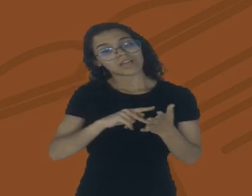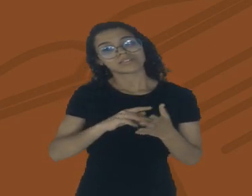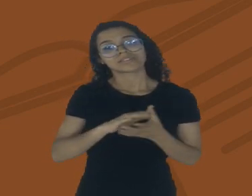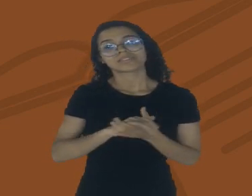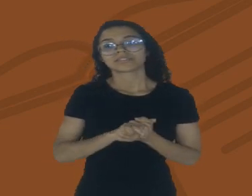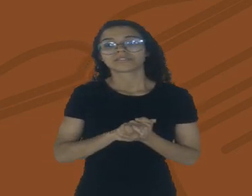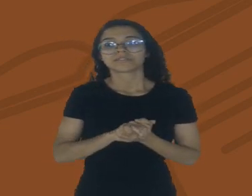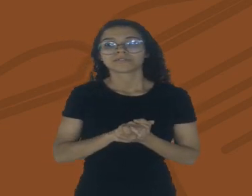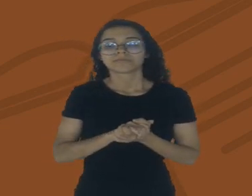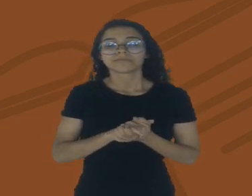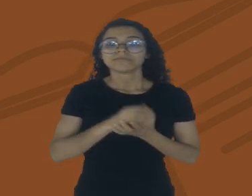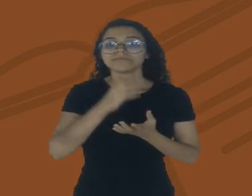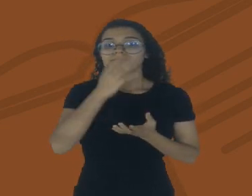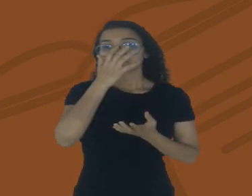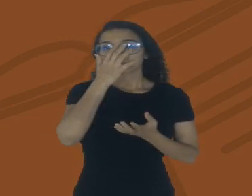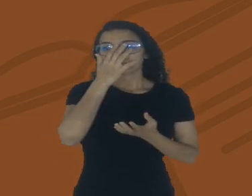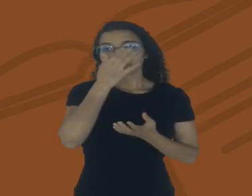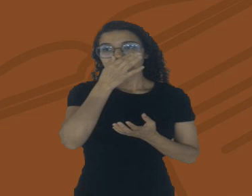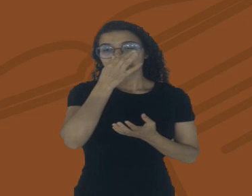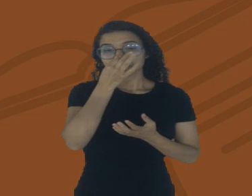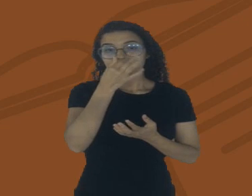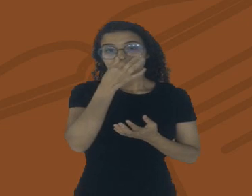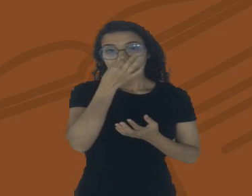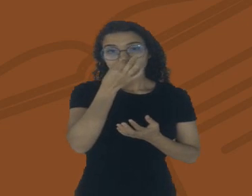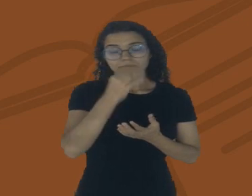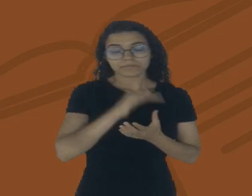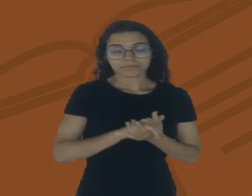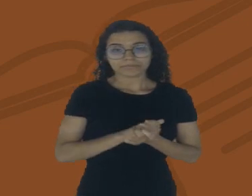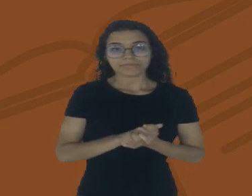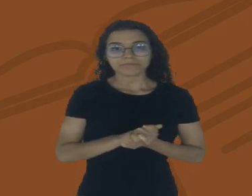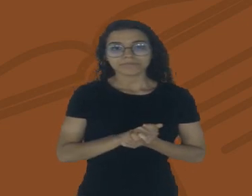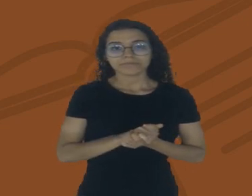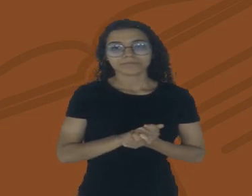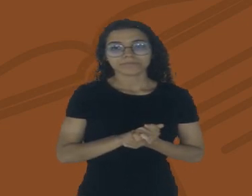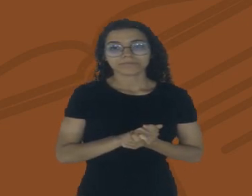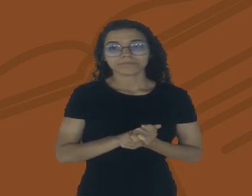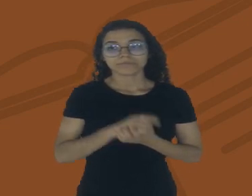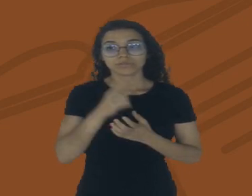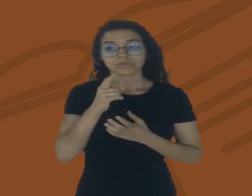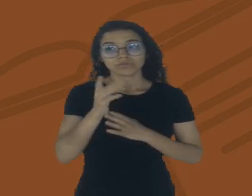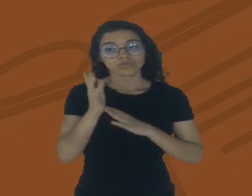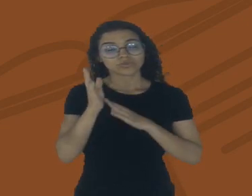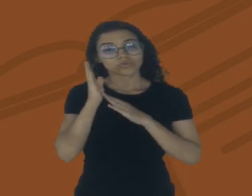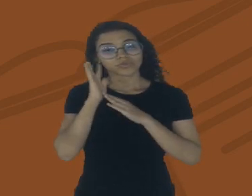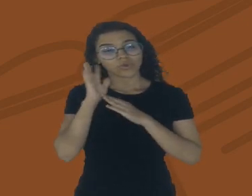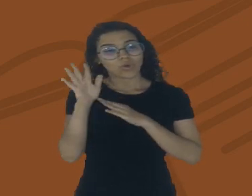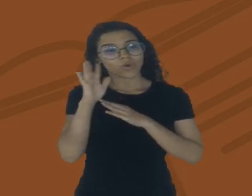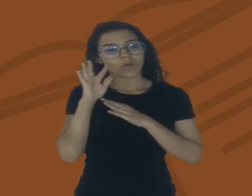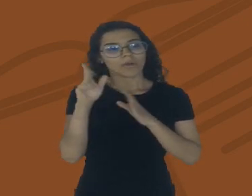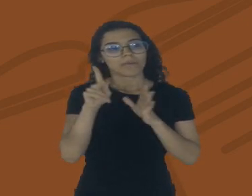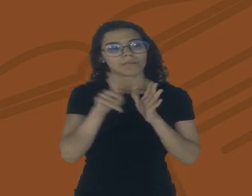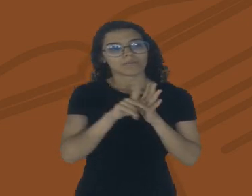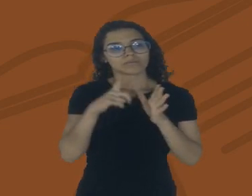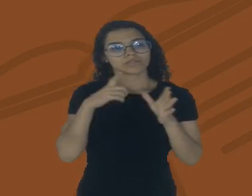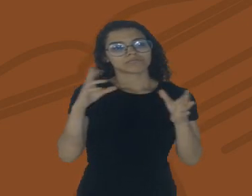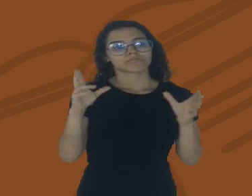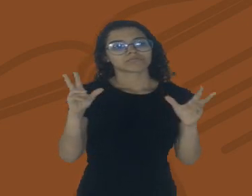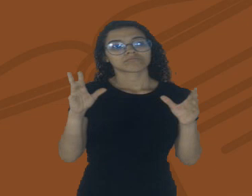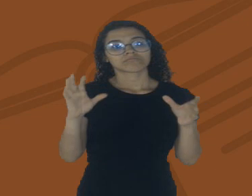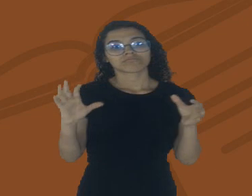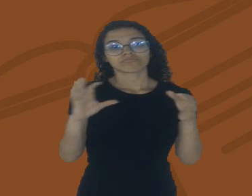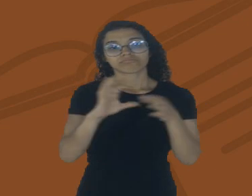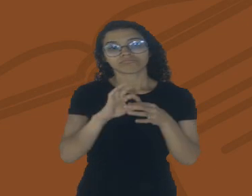dia a dia? Como o sono ele pode estar relacionado a tantos benefícios dentro